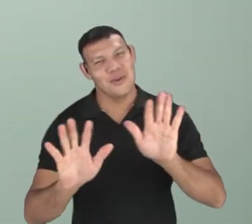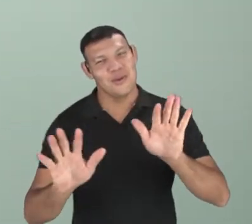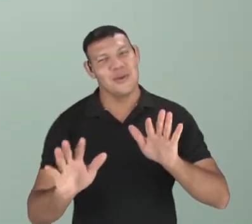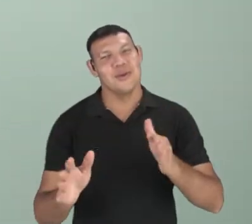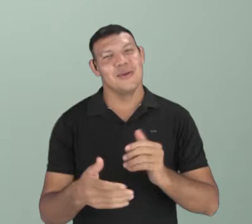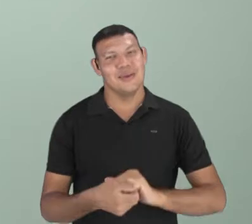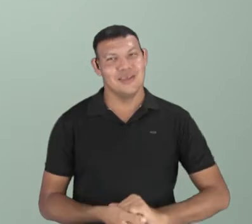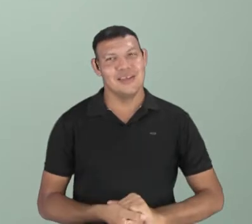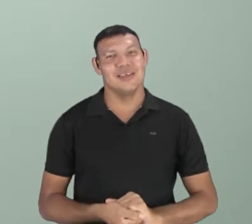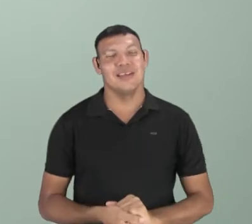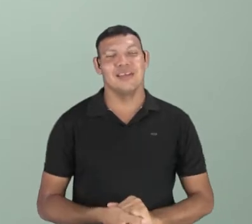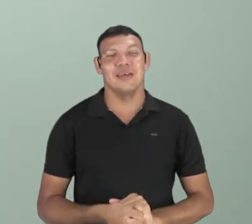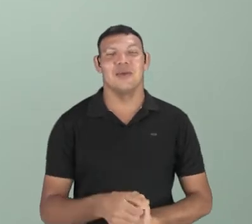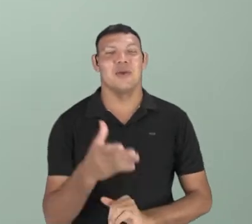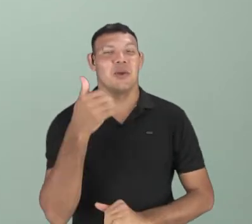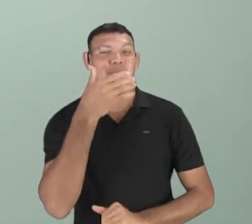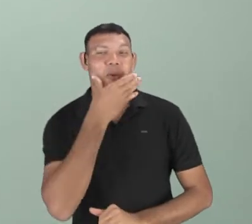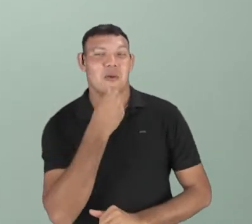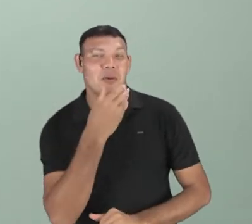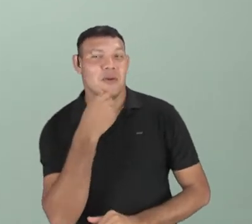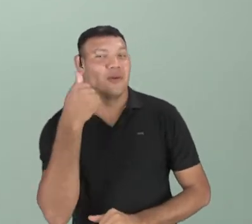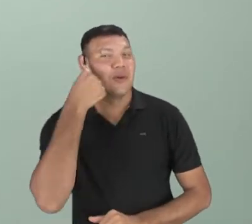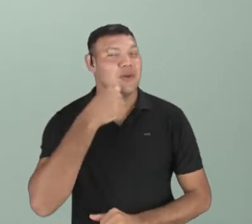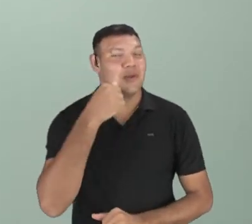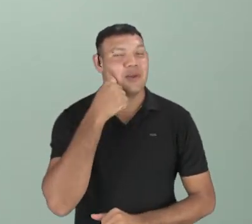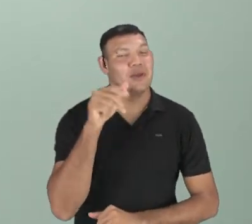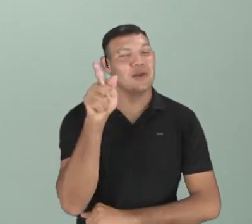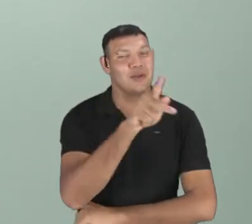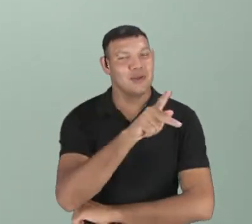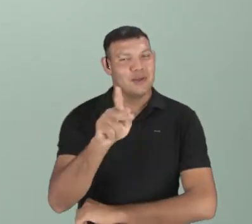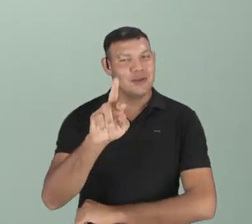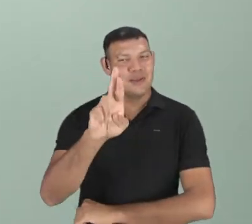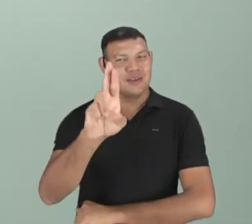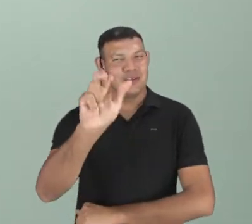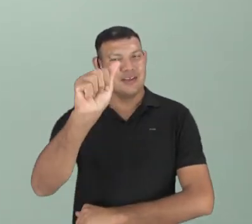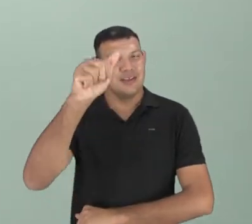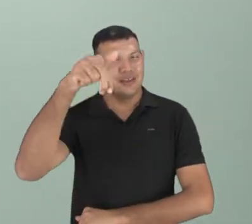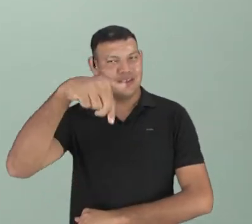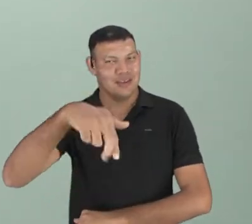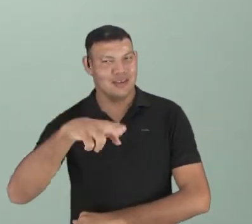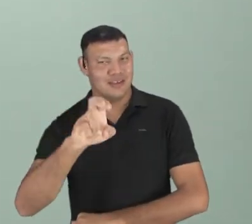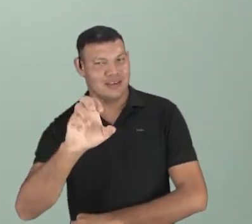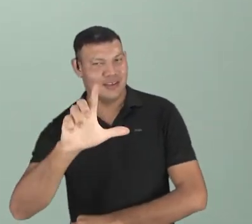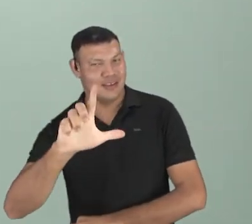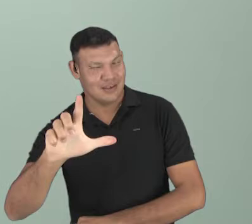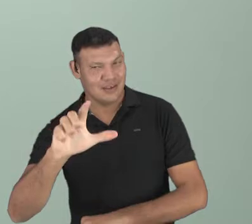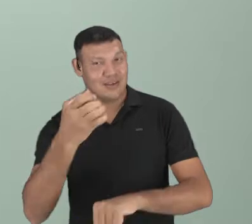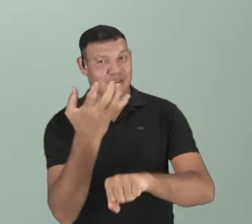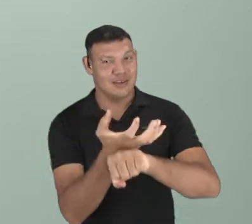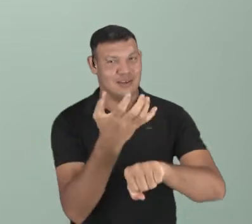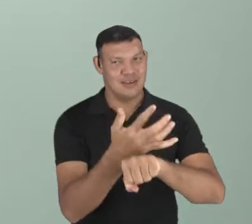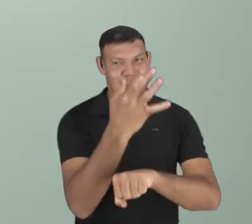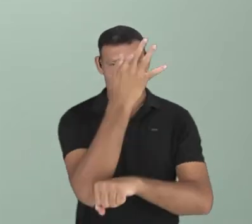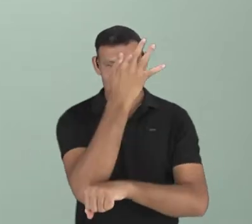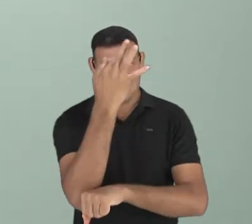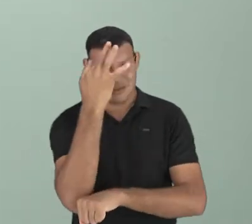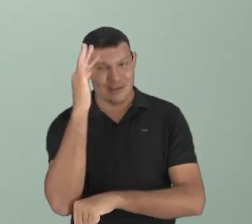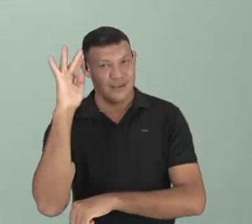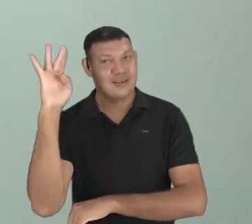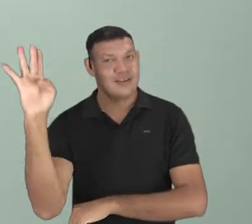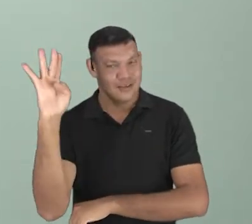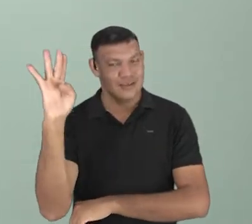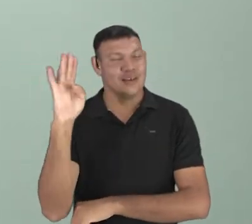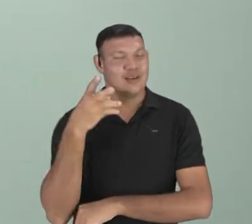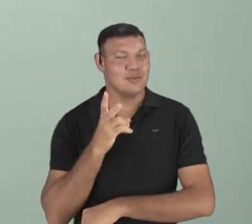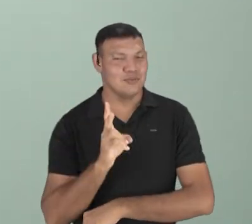meninos e meninas, professora Raquel, de Filosofia. Vamos com mais uma aula dando continuidade ao nosso tema